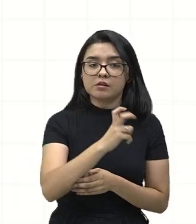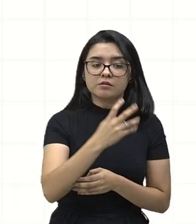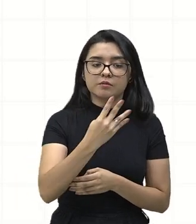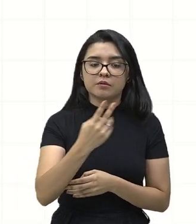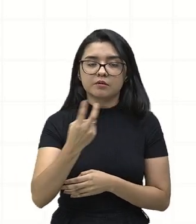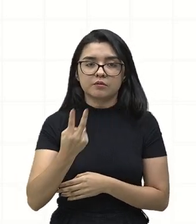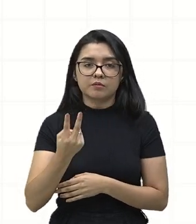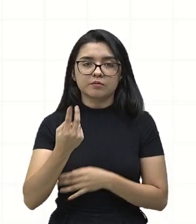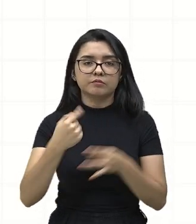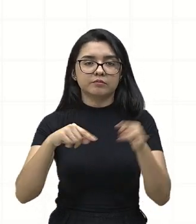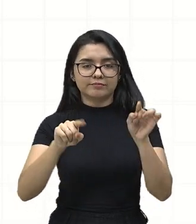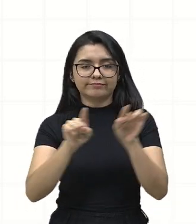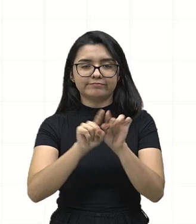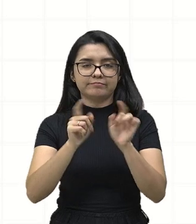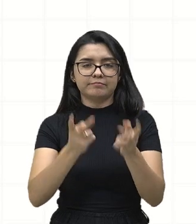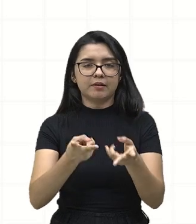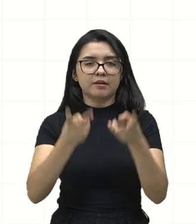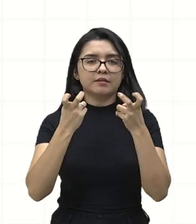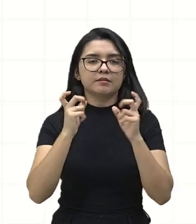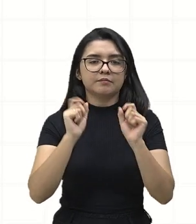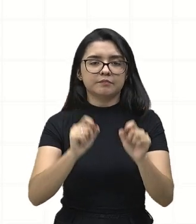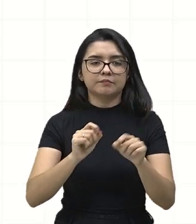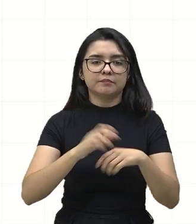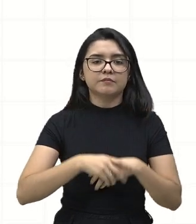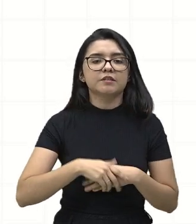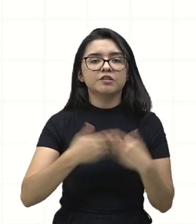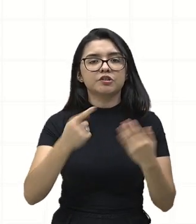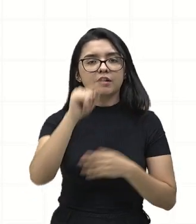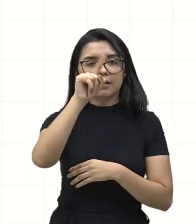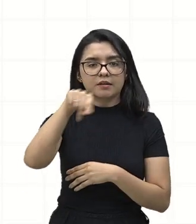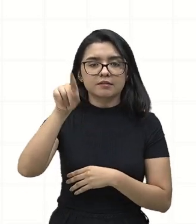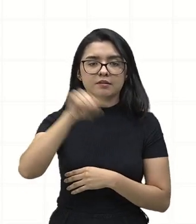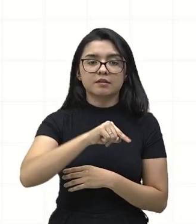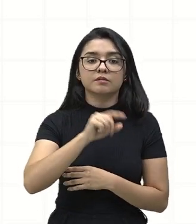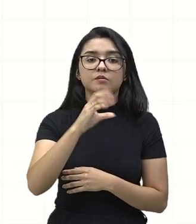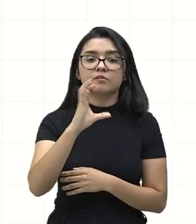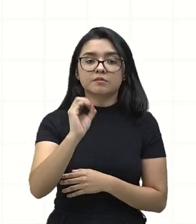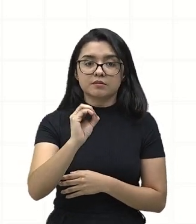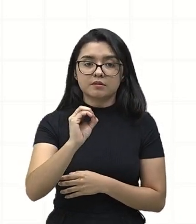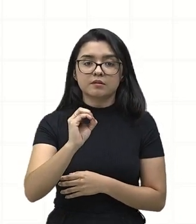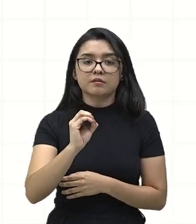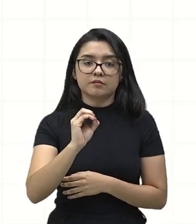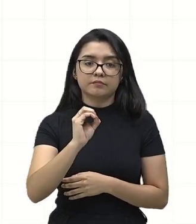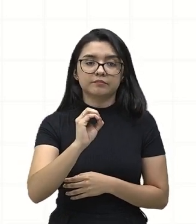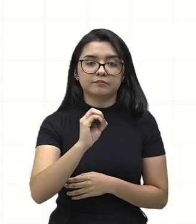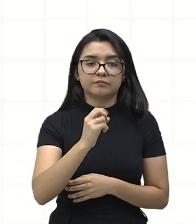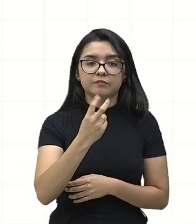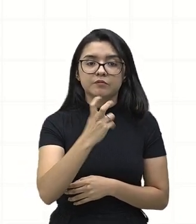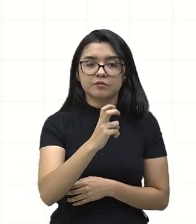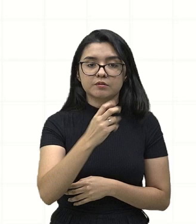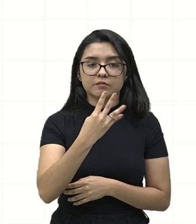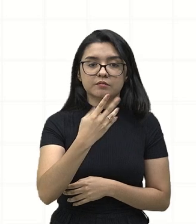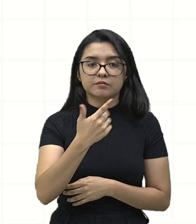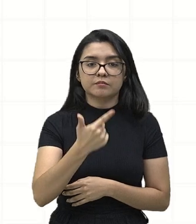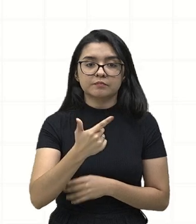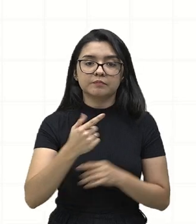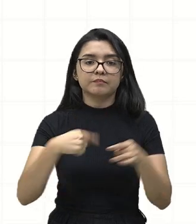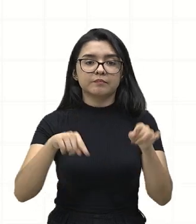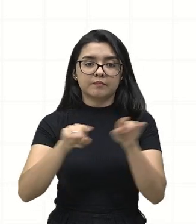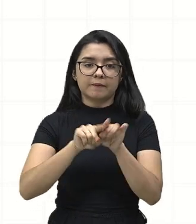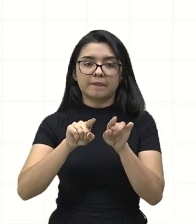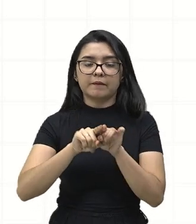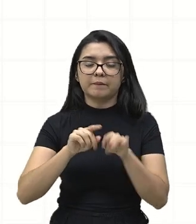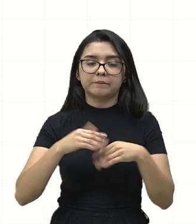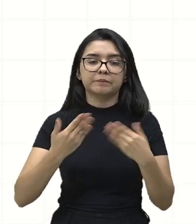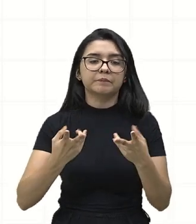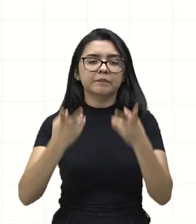542. É como se a gente anulasse aqui, ó, o 0 do 5.420 com o 0 do